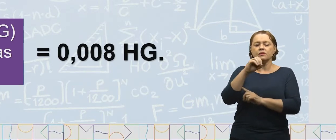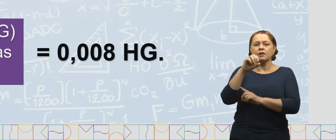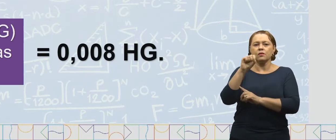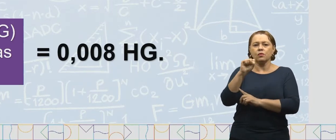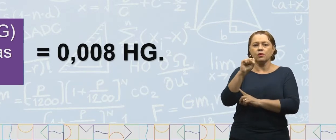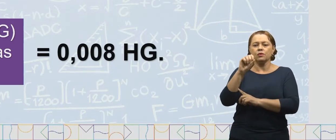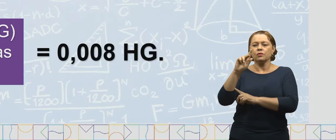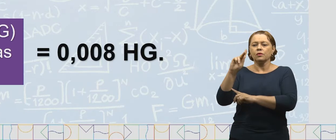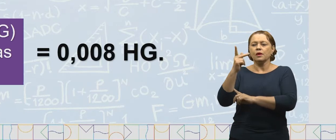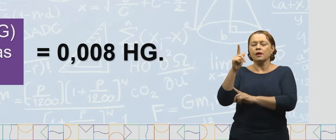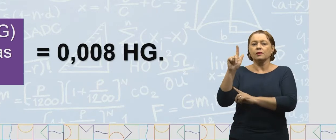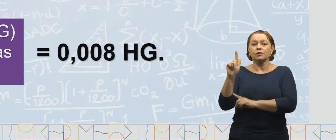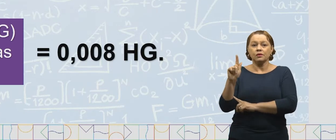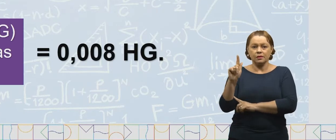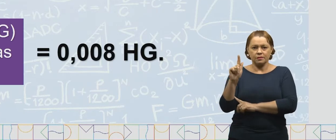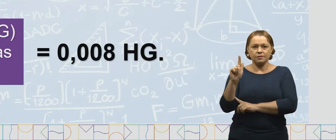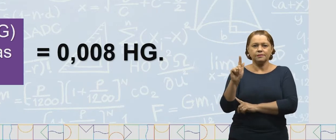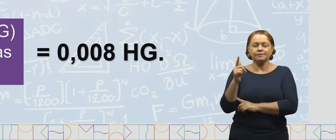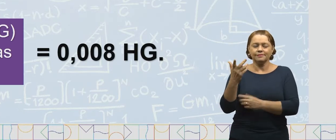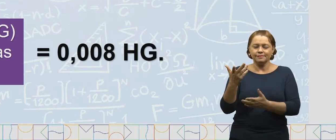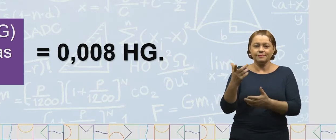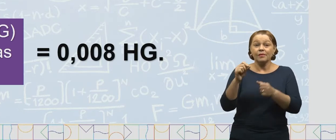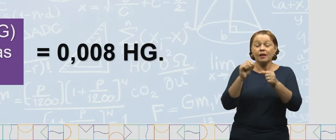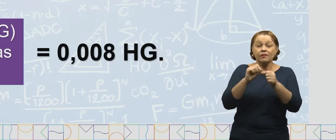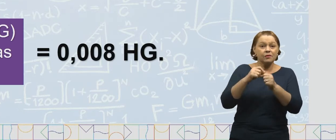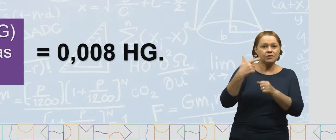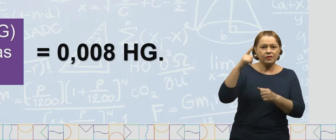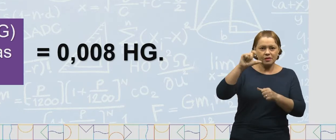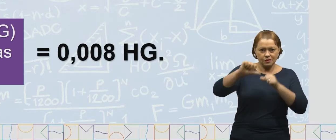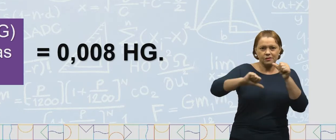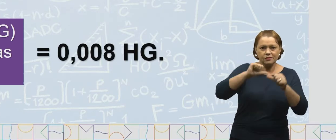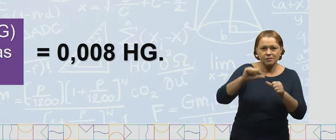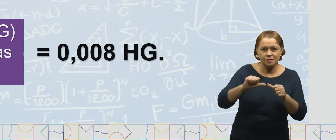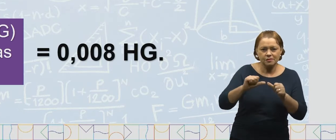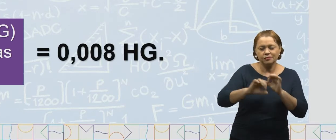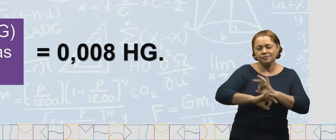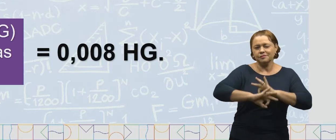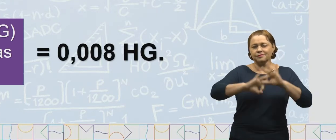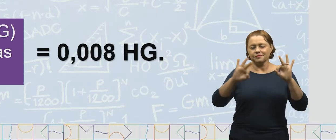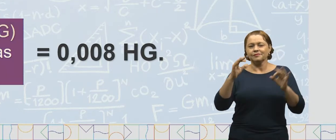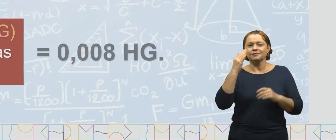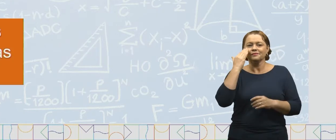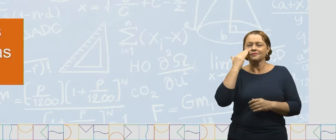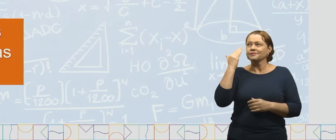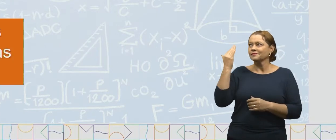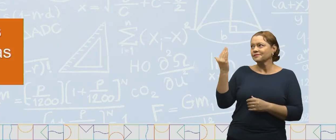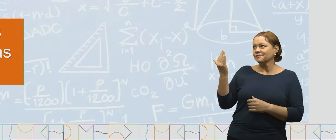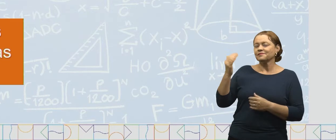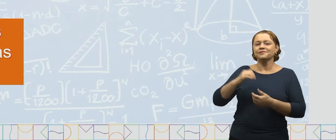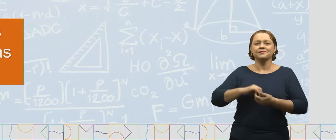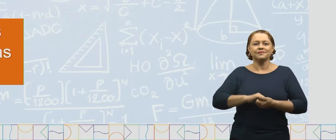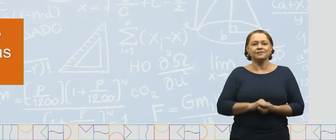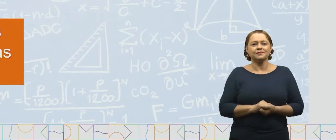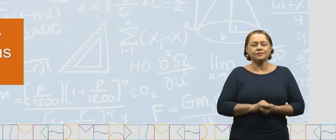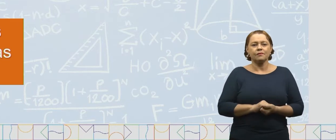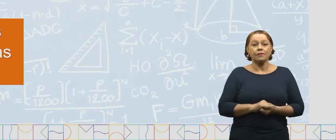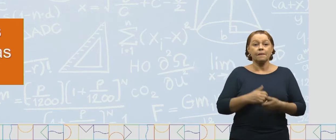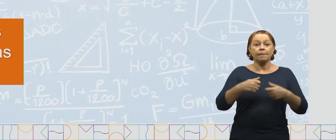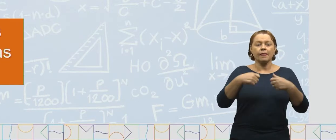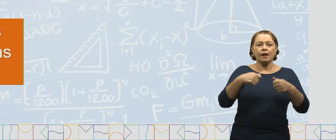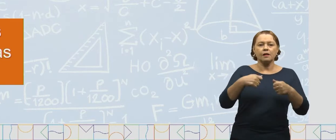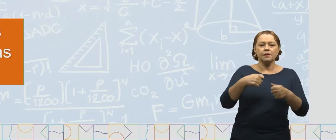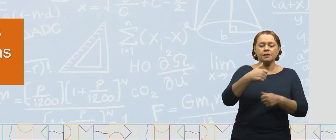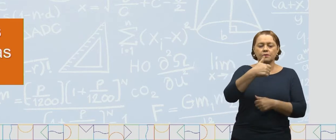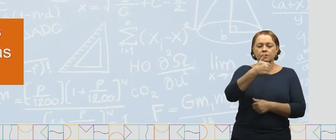0,008 hectogramas. Vamos fazer outra conversão? Ótimo, acompanha aí, vamos lá. Agora temos que passar